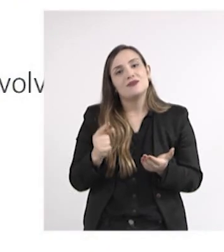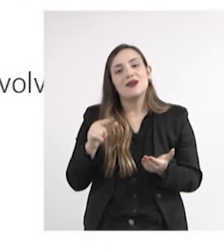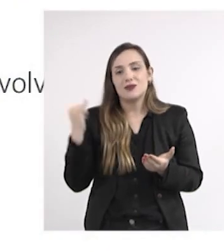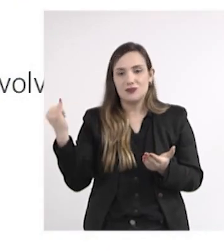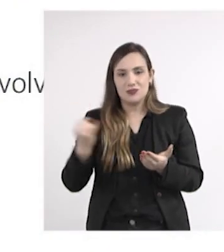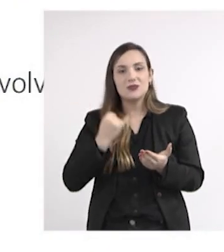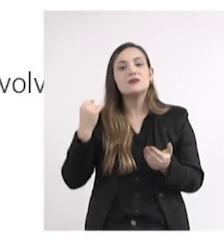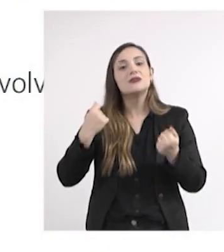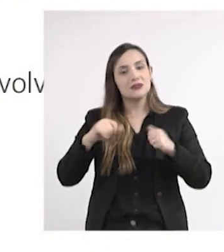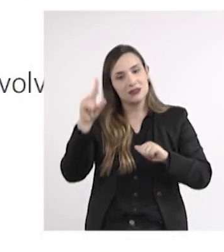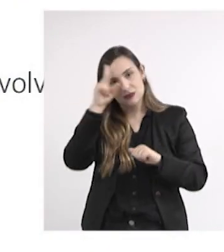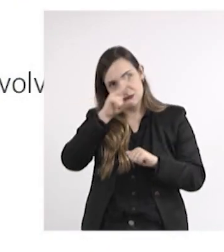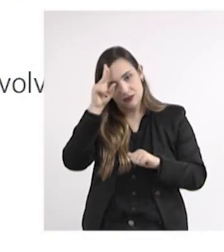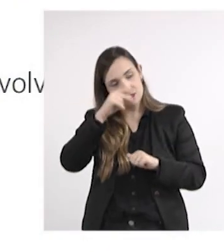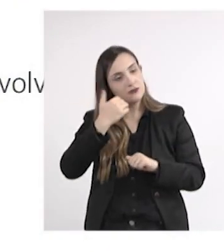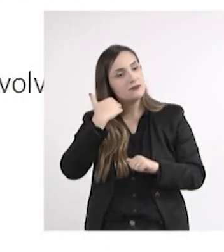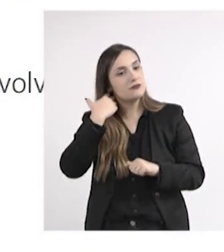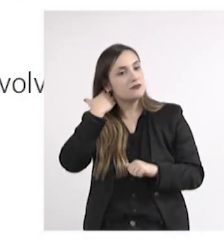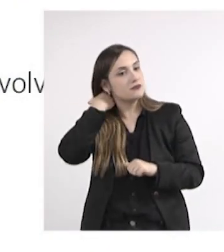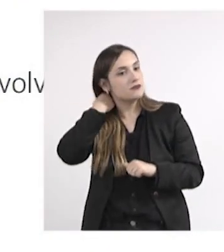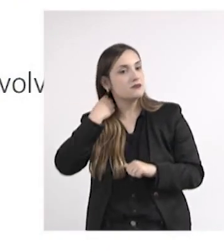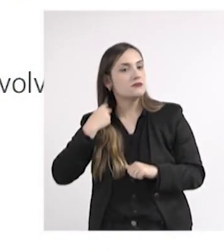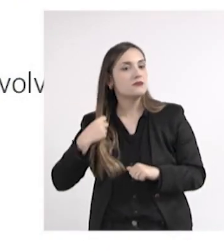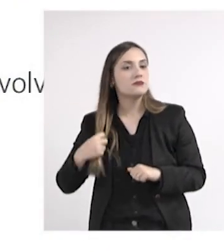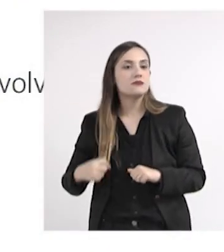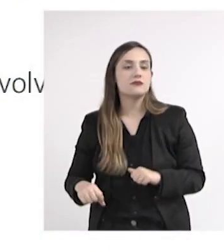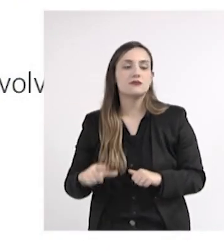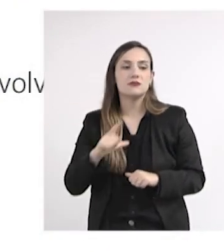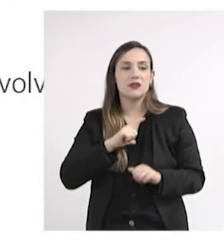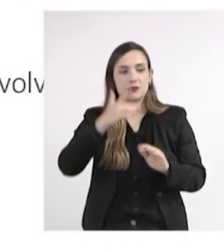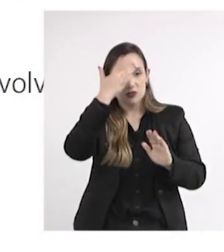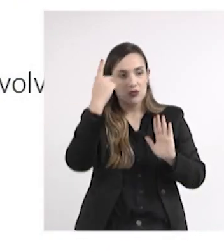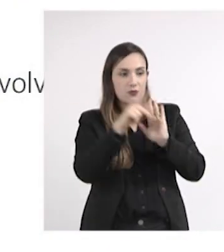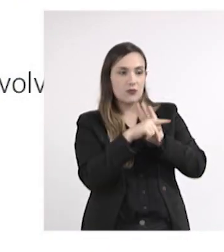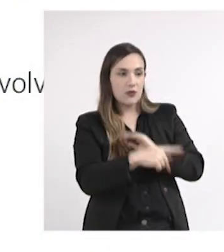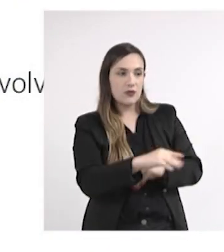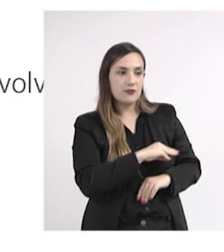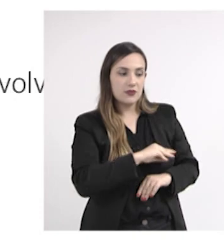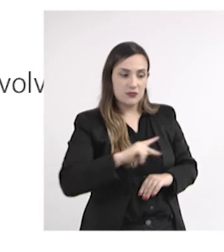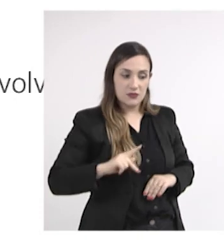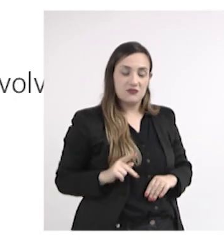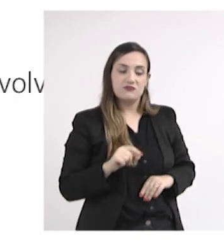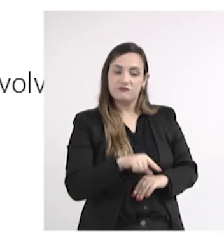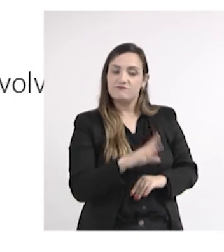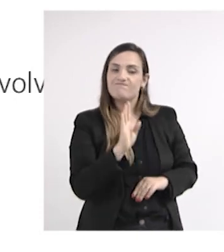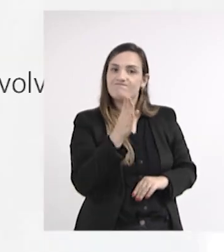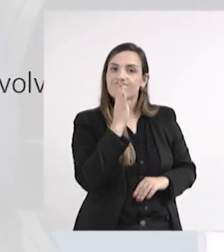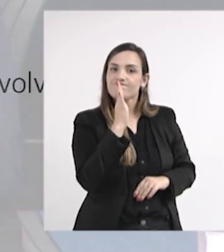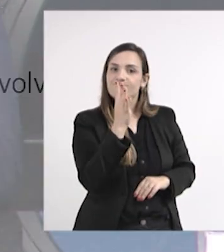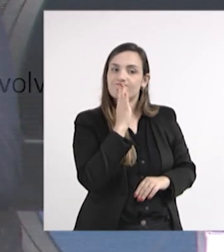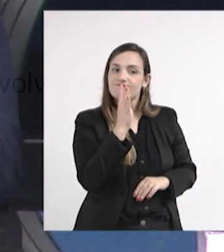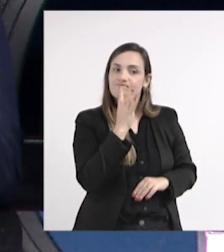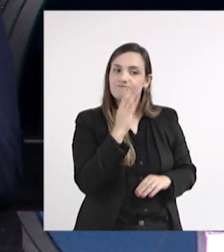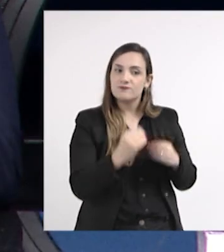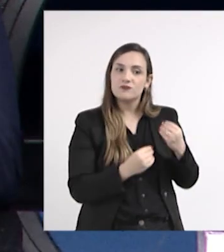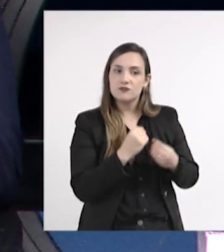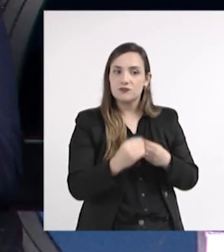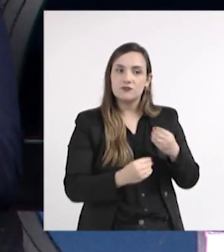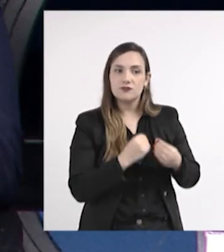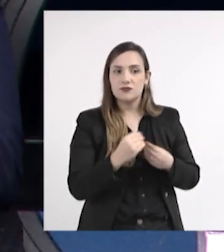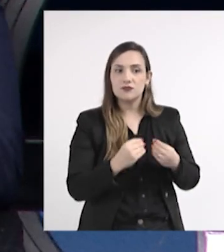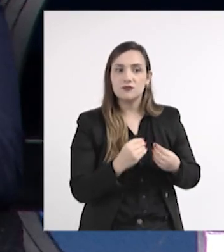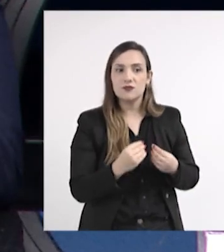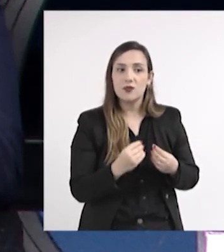merece destacar. Temos aqui membros do Ministério Público que conhecem bem o alcance e a dimensão do princípio